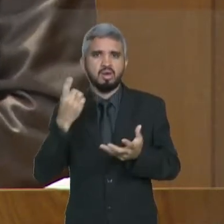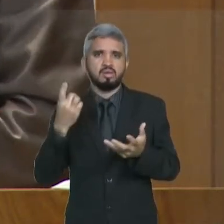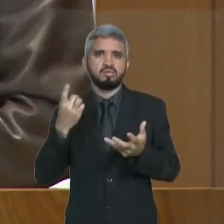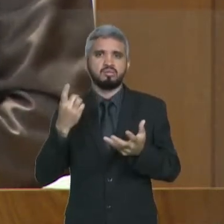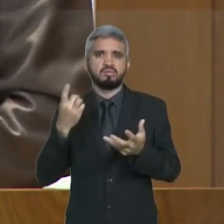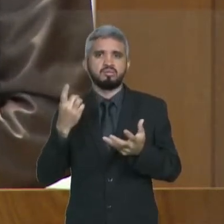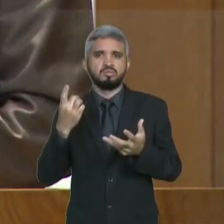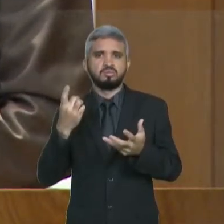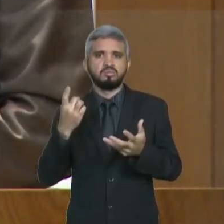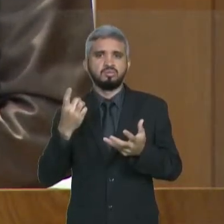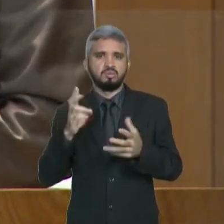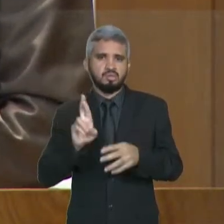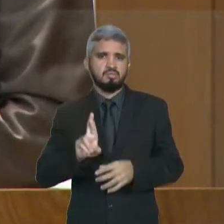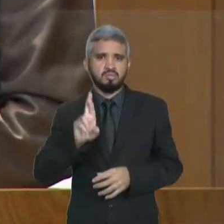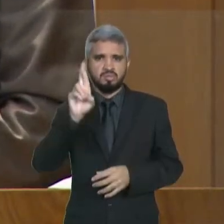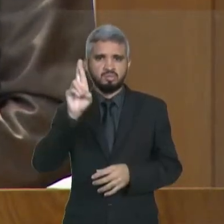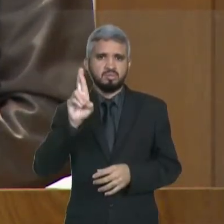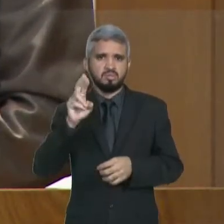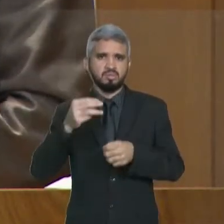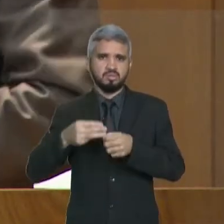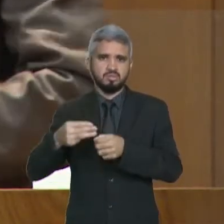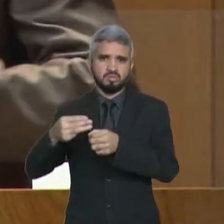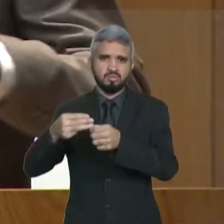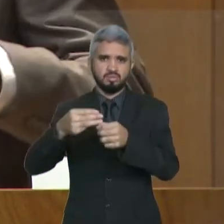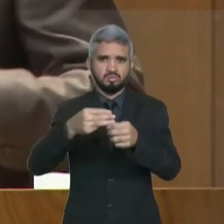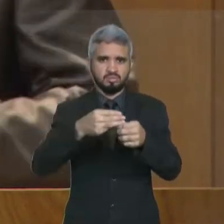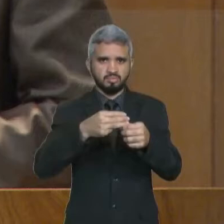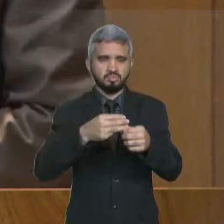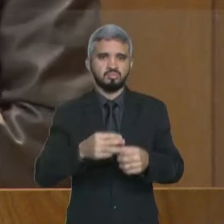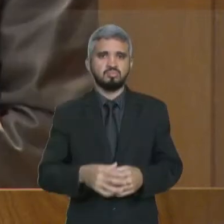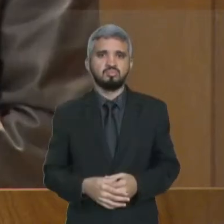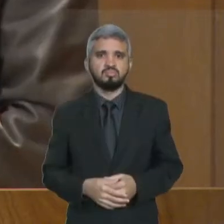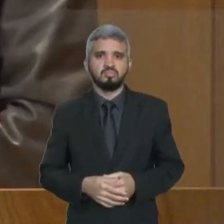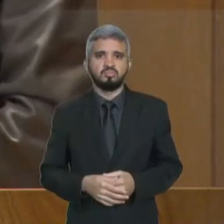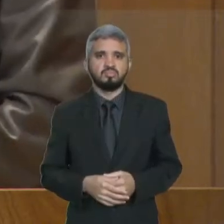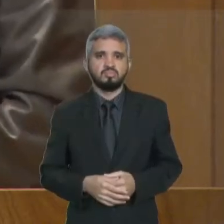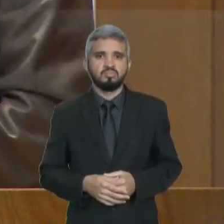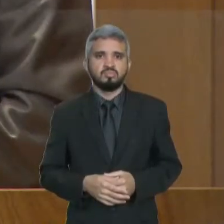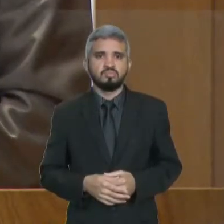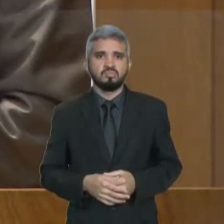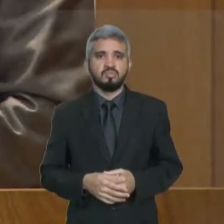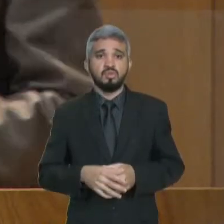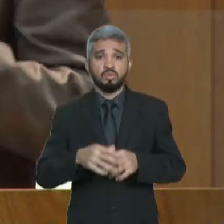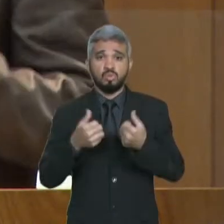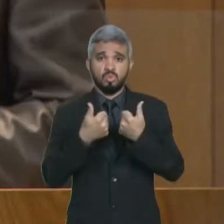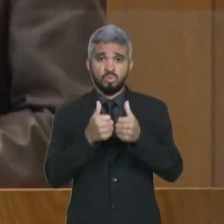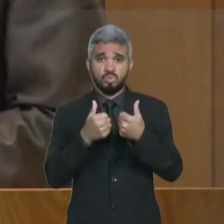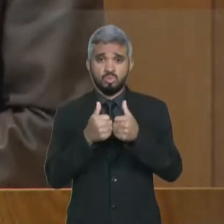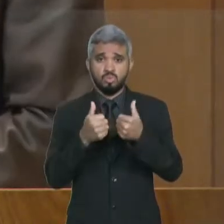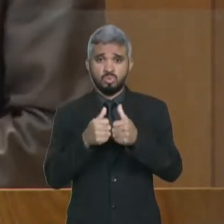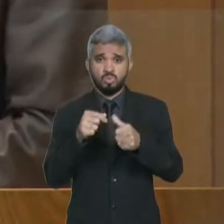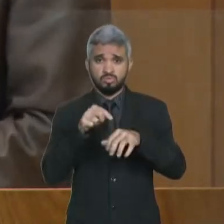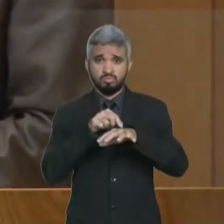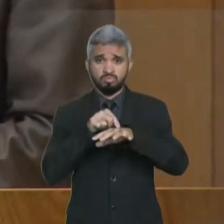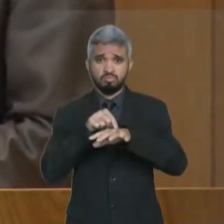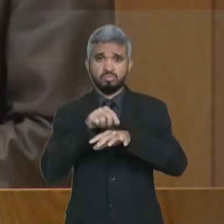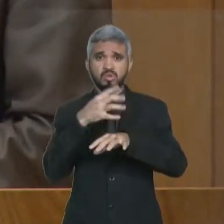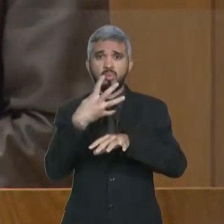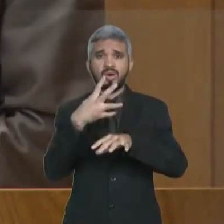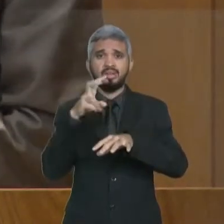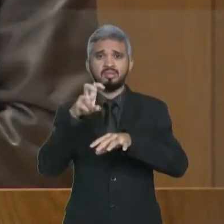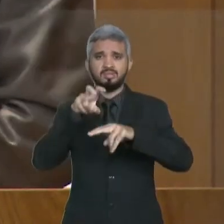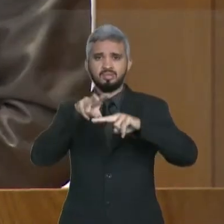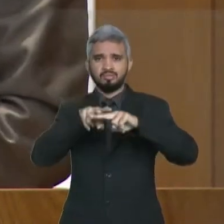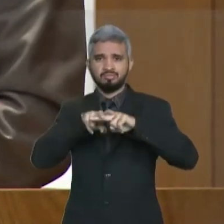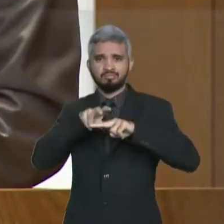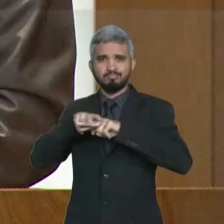a sua militância e nesses espaços de 45 lugares percorreram onde